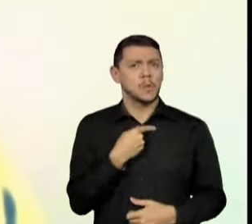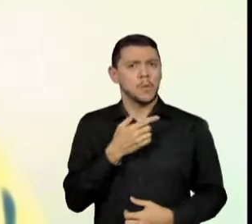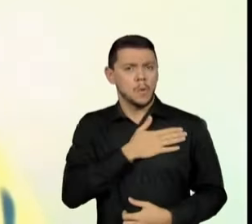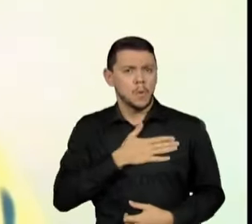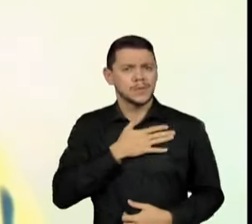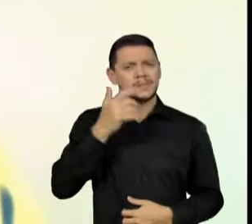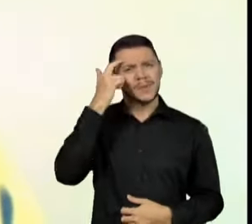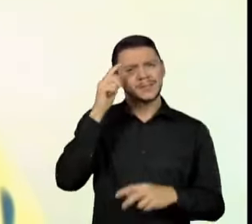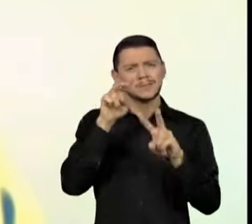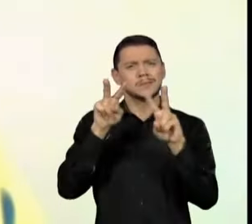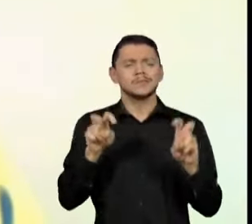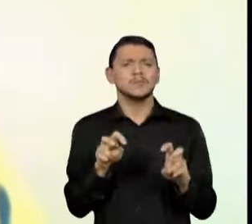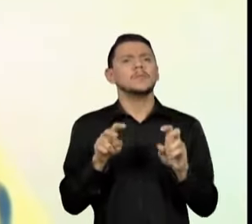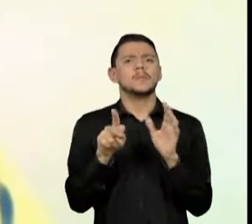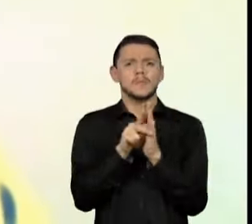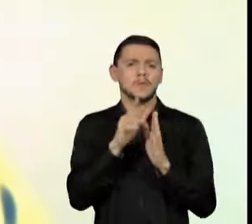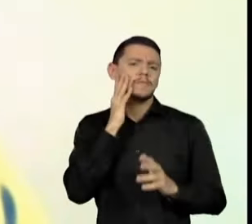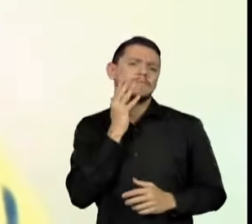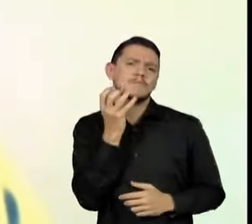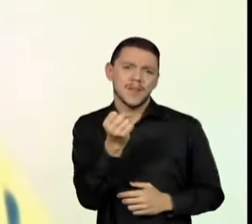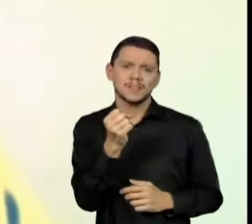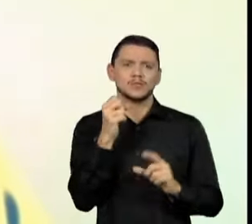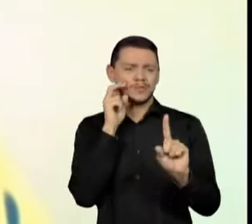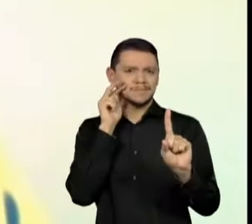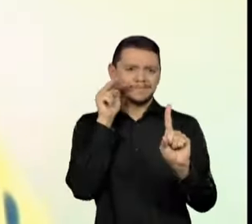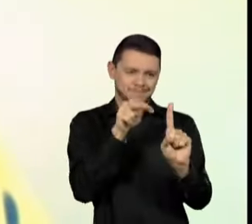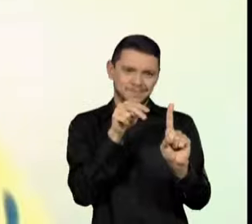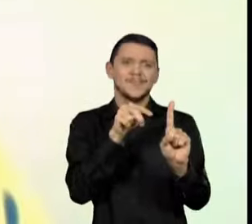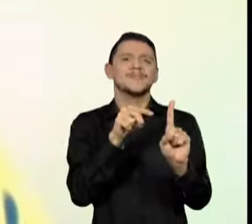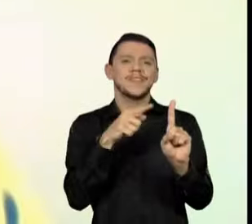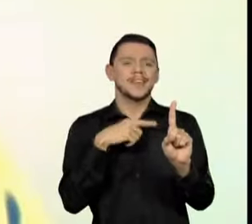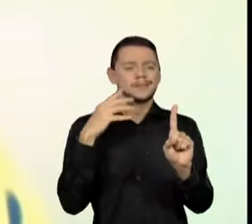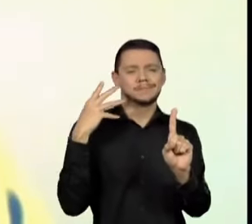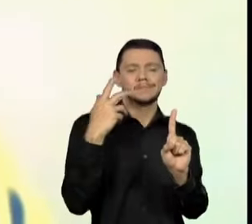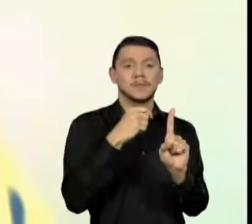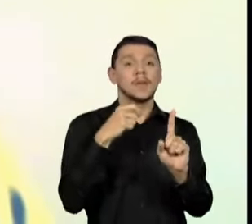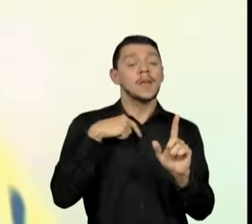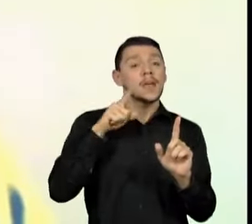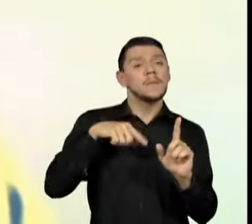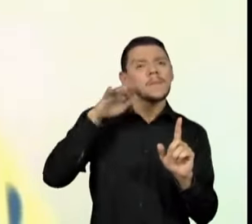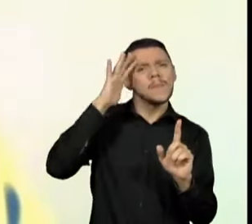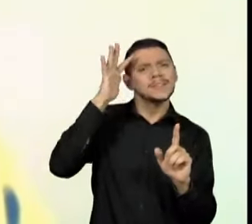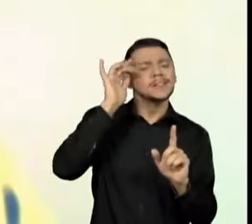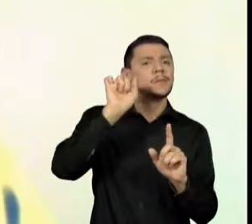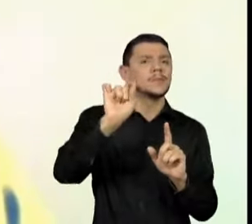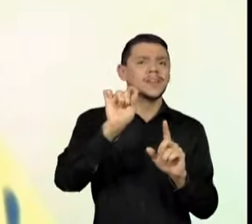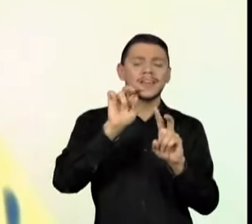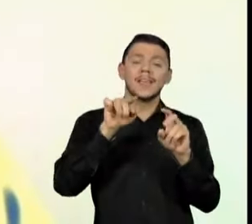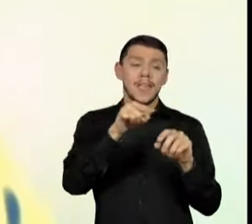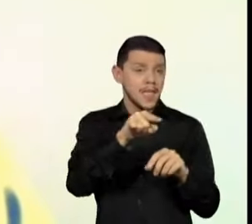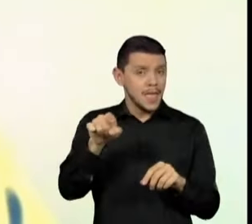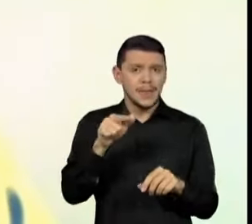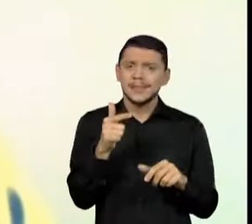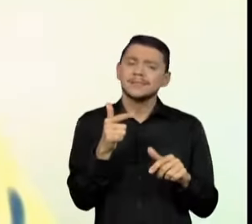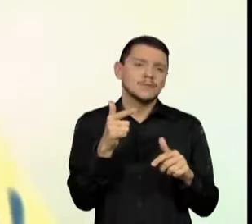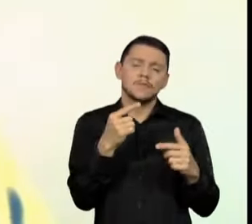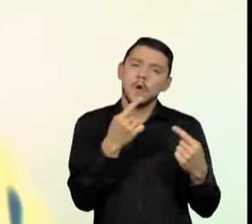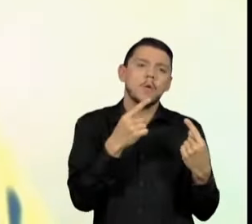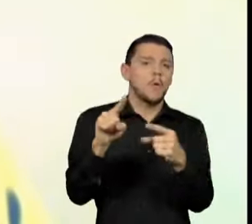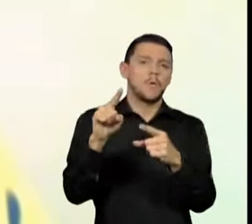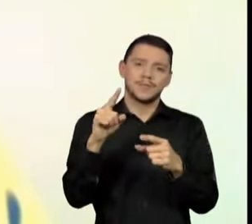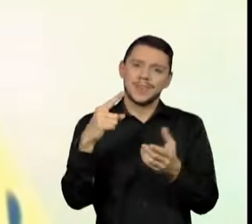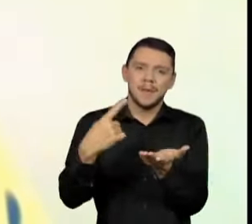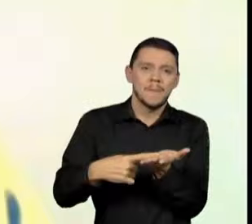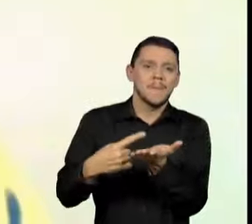né, nesse pacto narcísico, foram contra as cotas raciais. Eu acredito muito e eu tenho